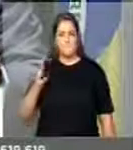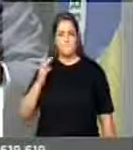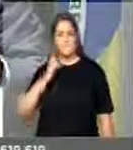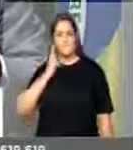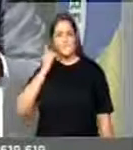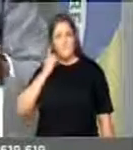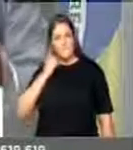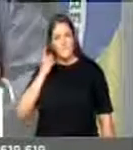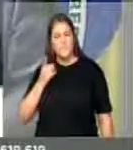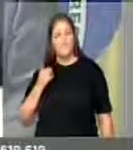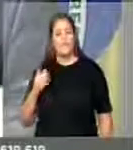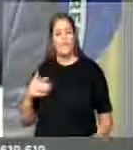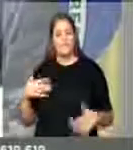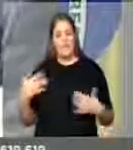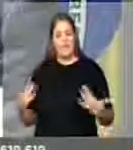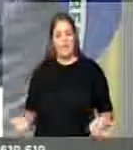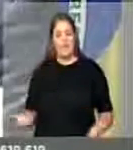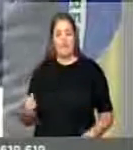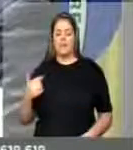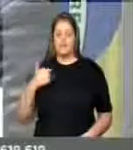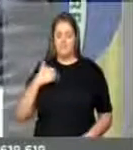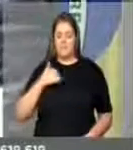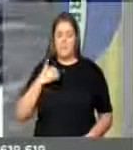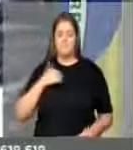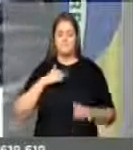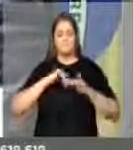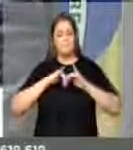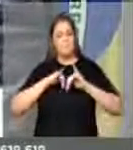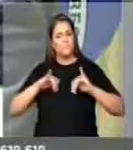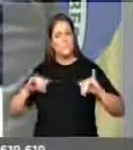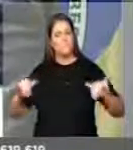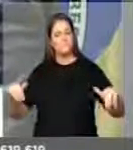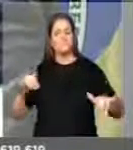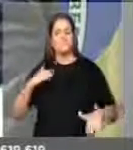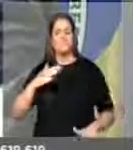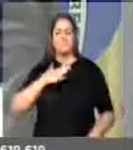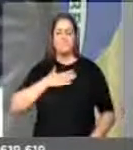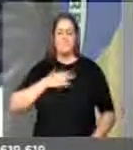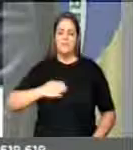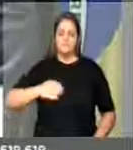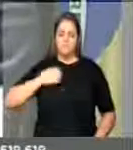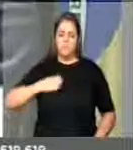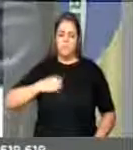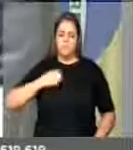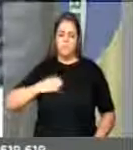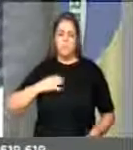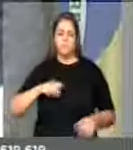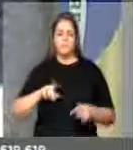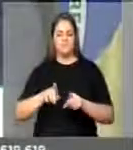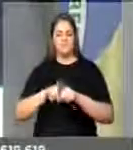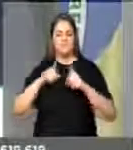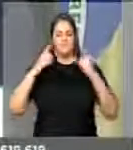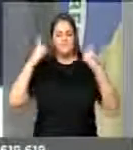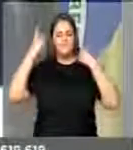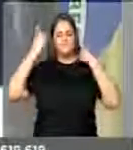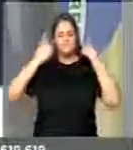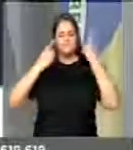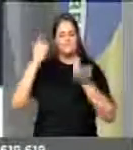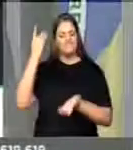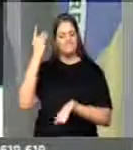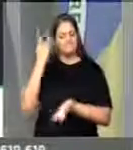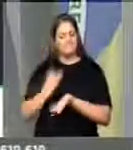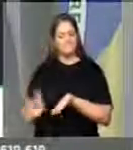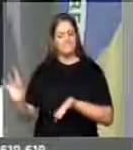nosso registro, a nossa indignação e, acima de tudo, o nosso repúdio pela irresponsabilidade do